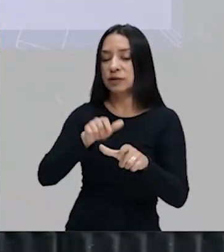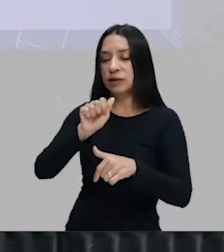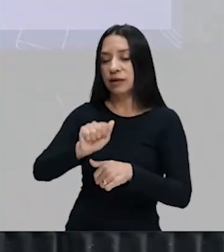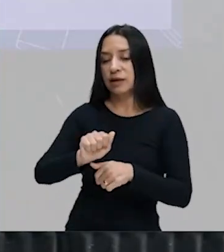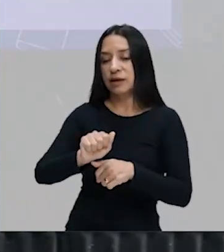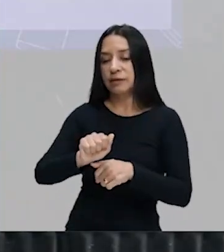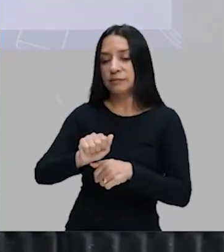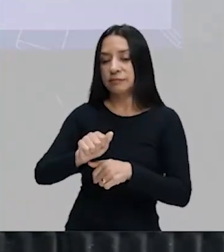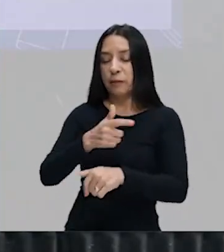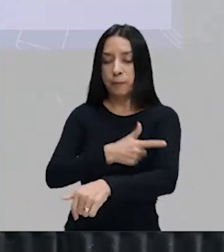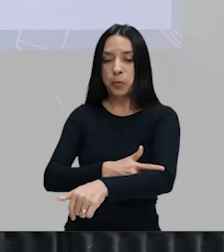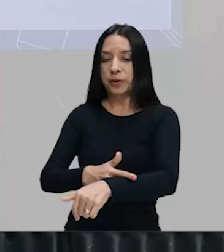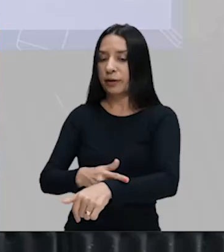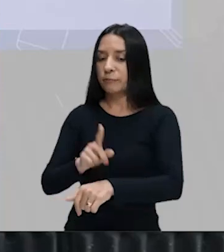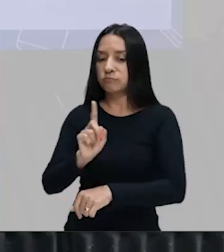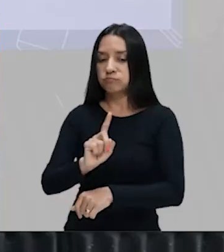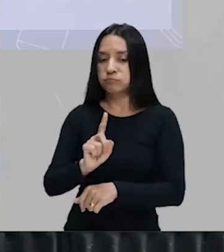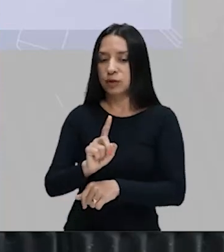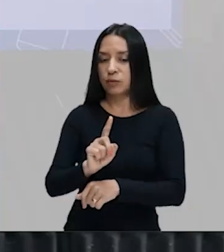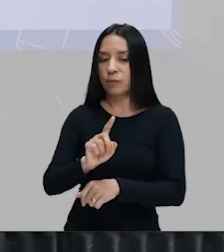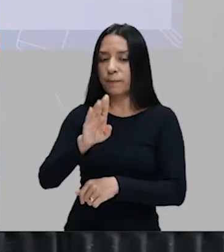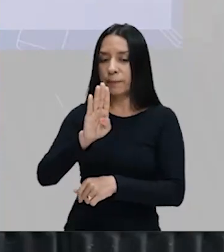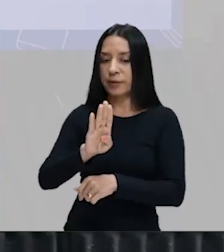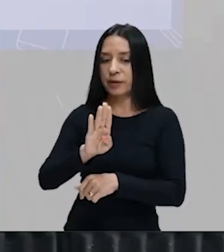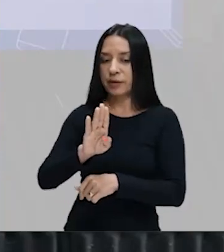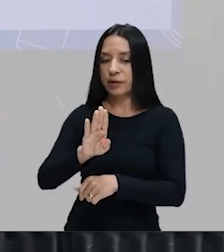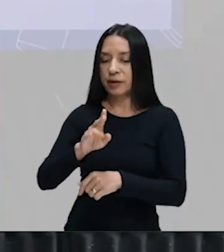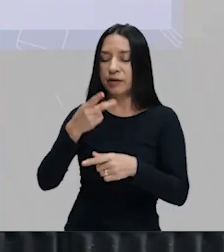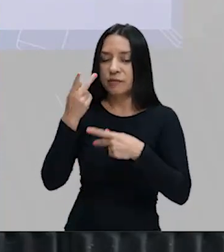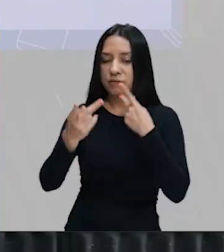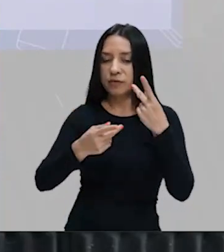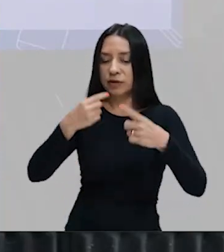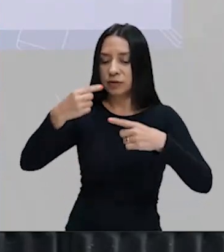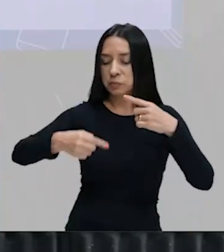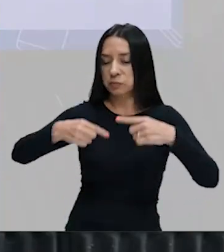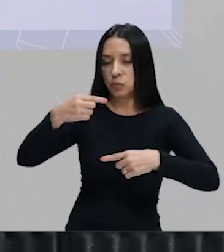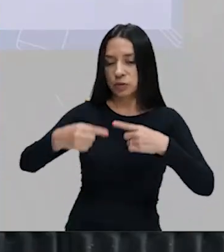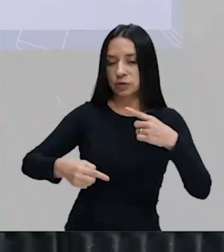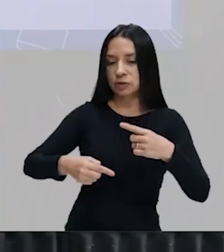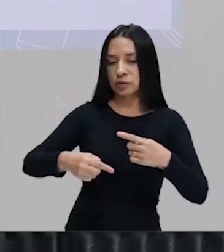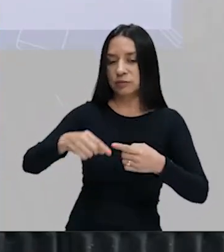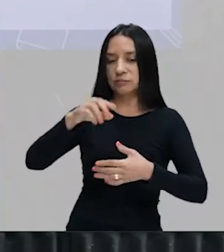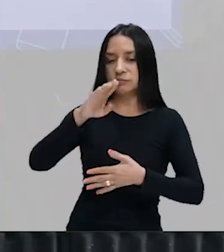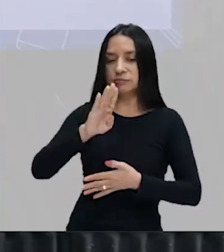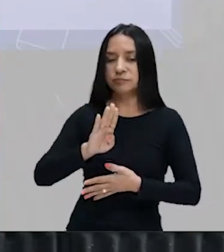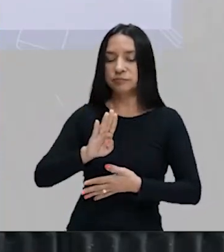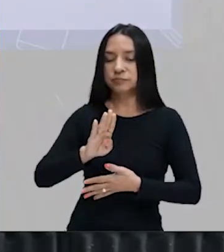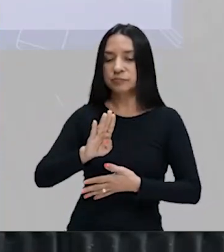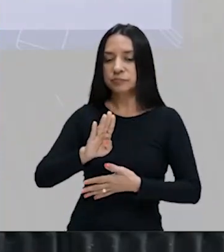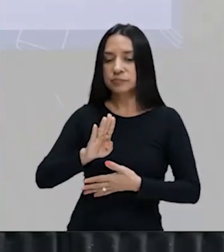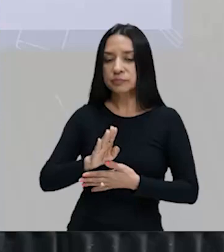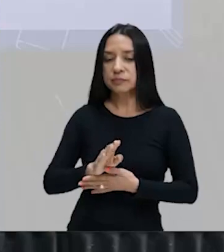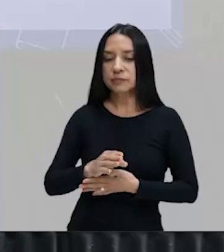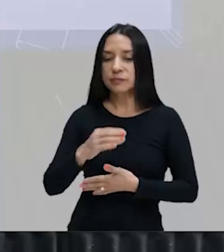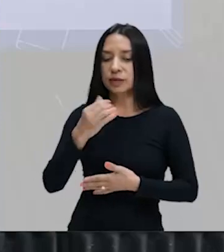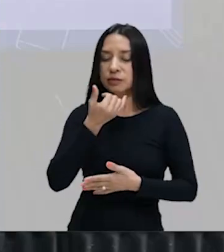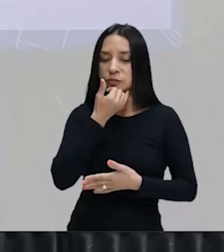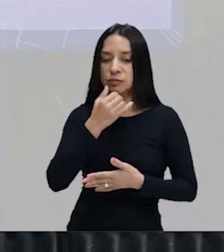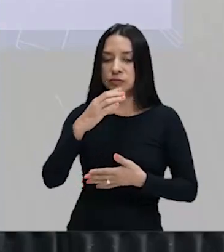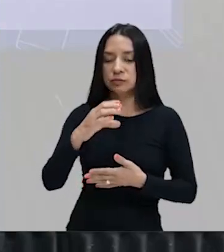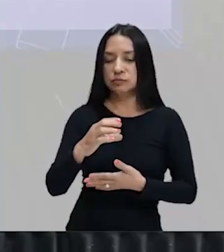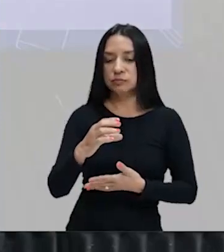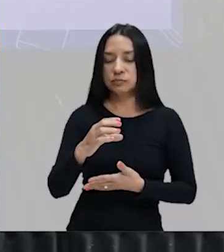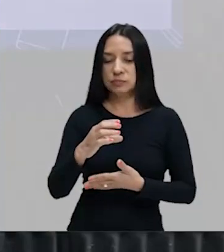é. A letra B fala da politeia, da política. A política também não é essa a intenção, não é este o elemento, não está